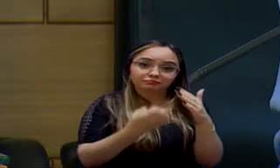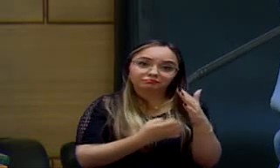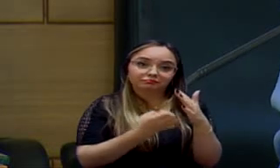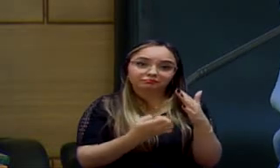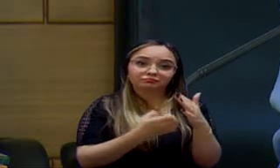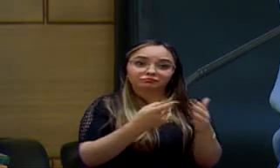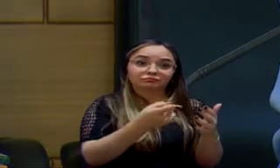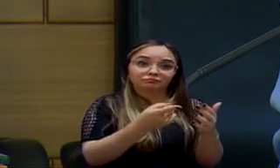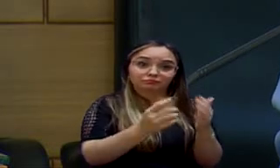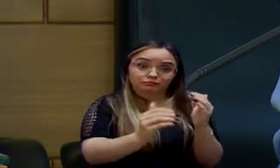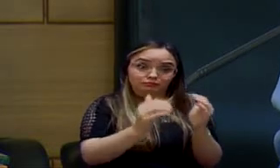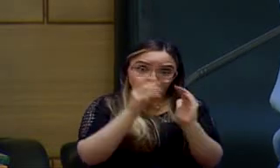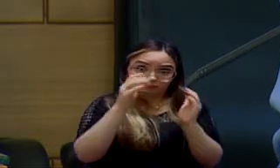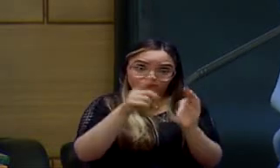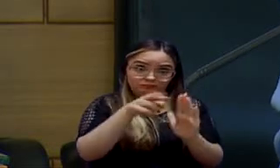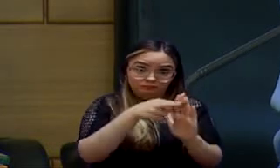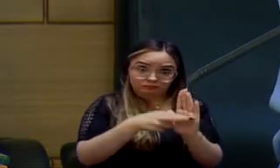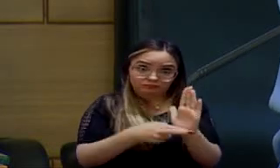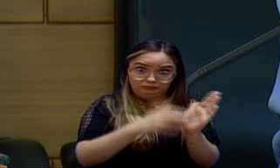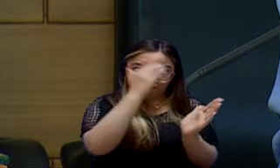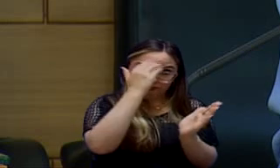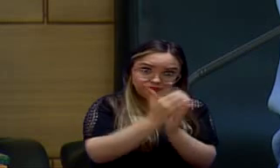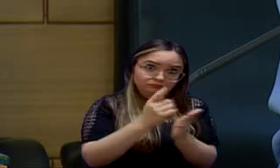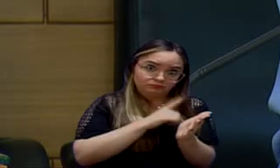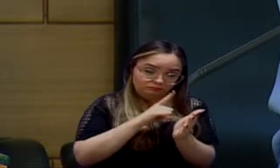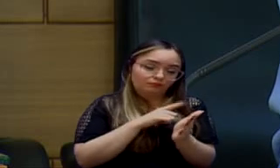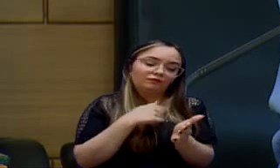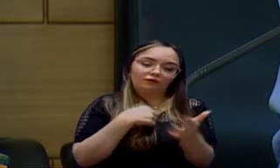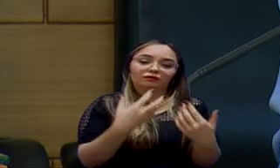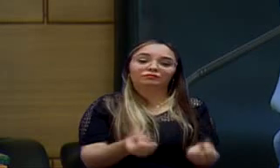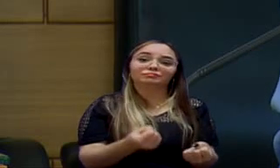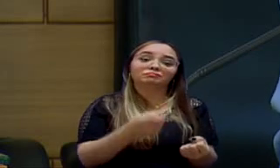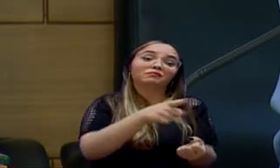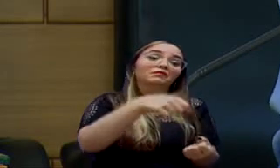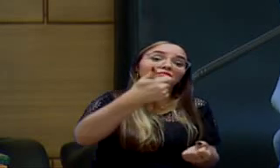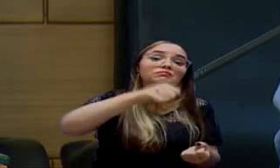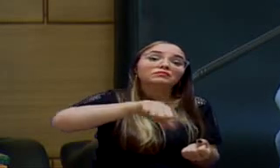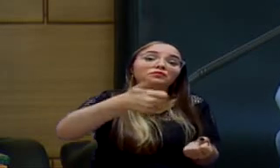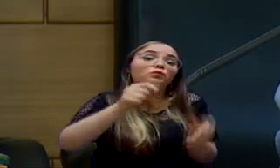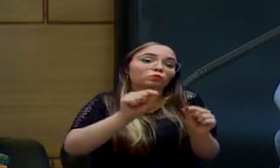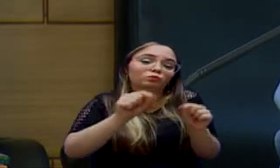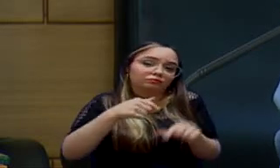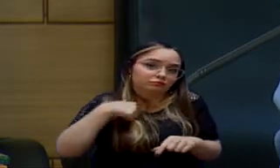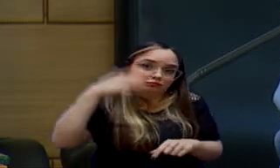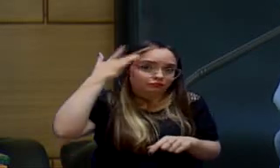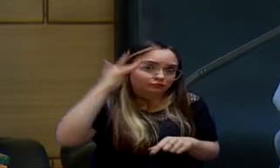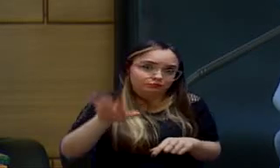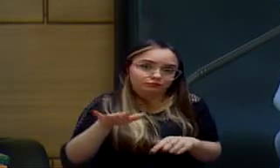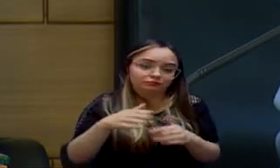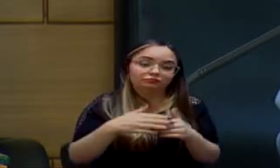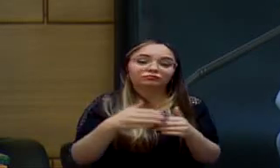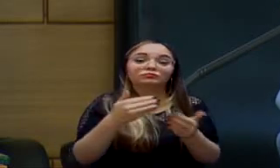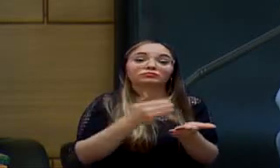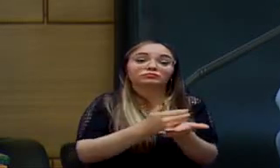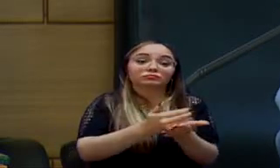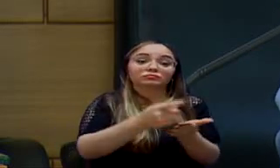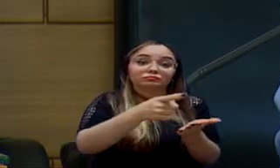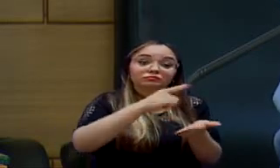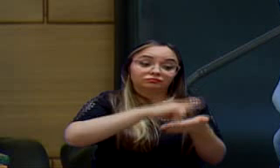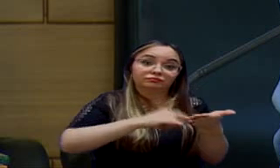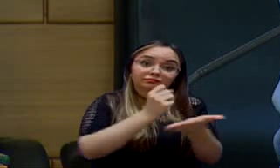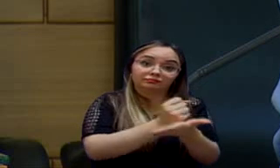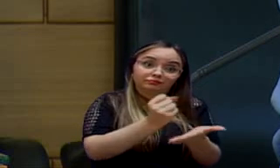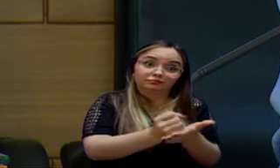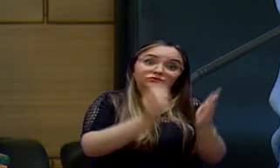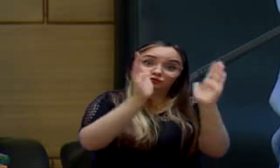que cumprem as regras Gerais e funcionamento num segundo momento a partir do momento que esse contrato